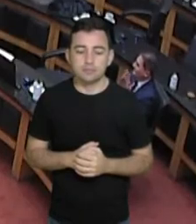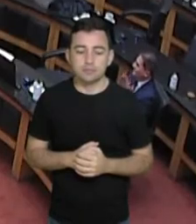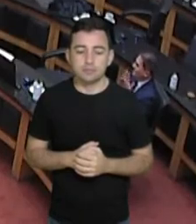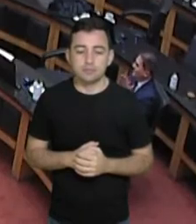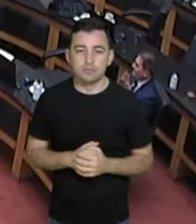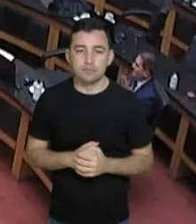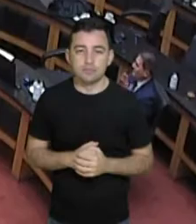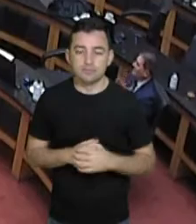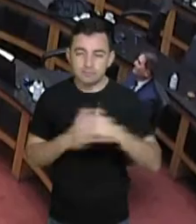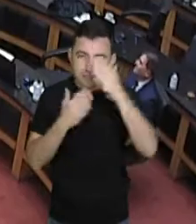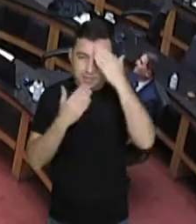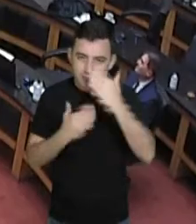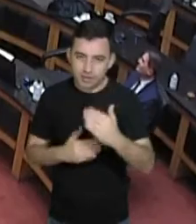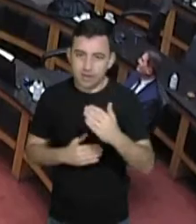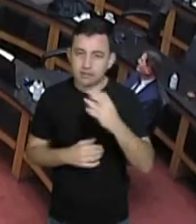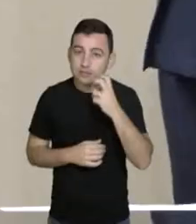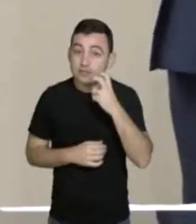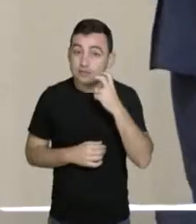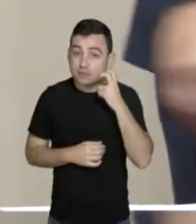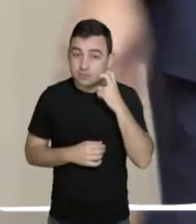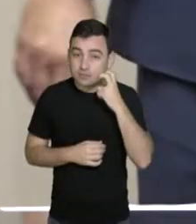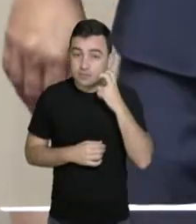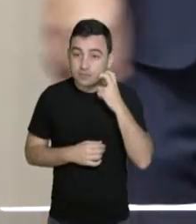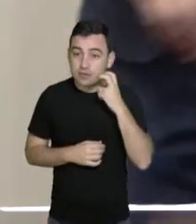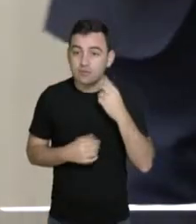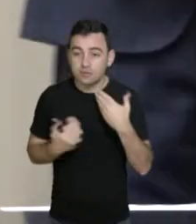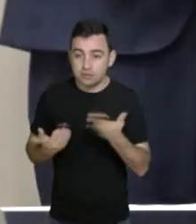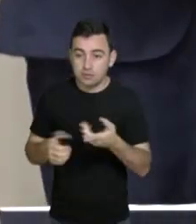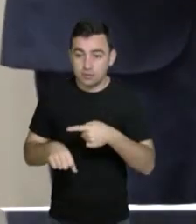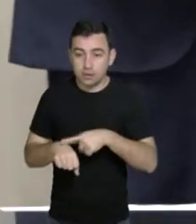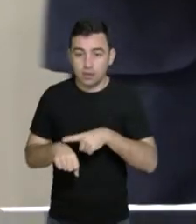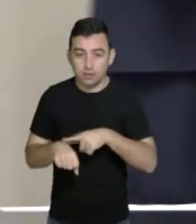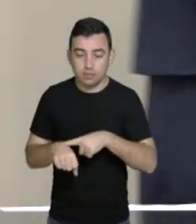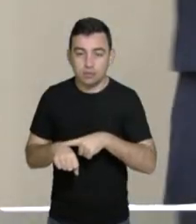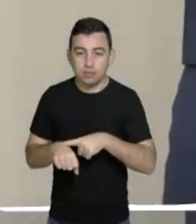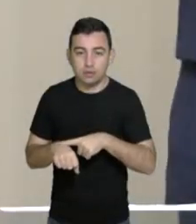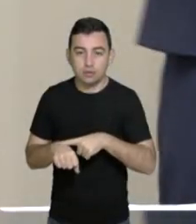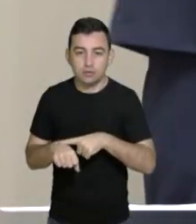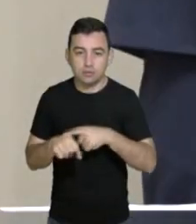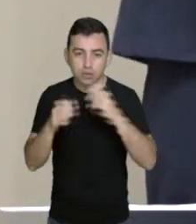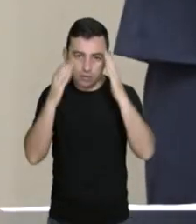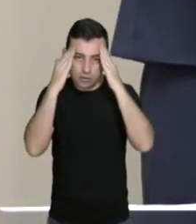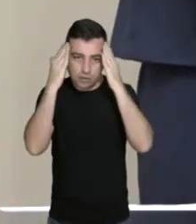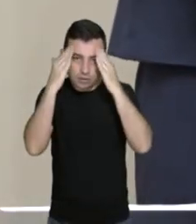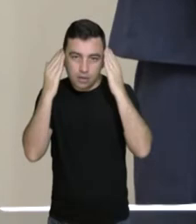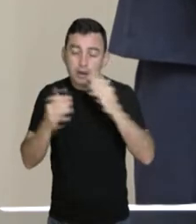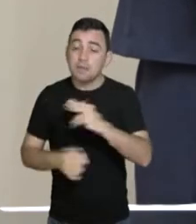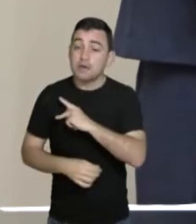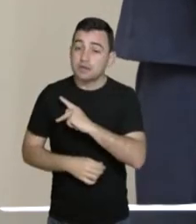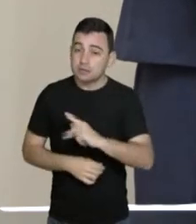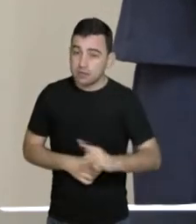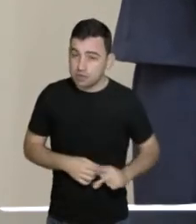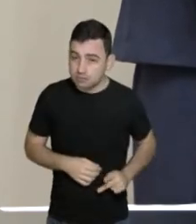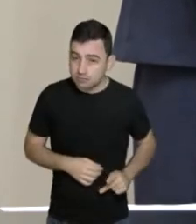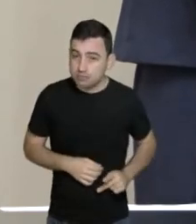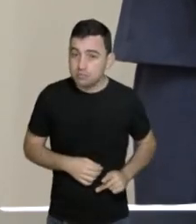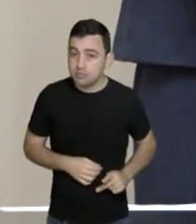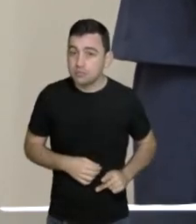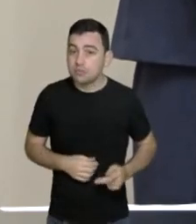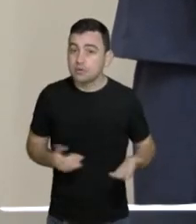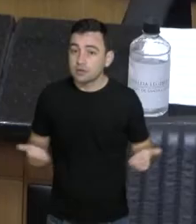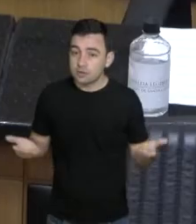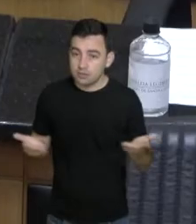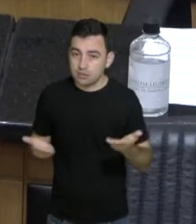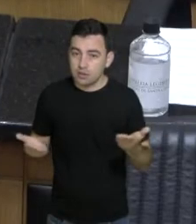Obrigado, deputado Fernando Vampiro. Concedo a palavra ao deputado Zé Milton Schaefer. Presidente, a palavra aqui é breve, que são